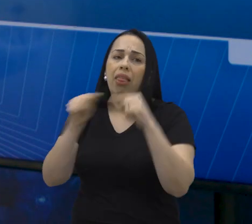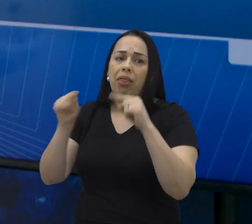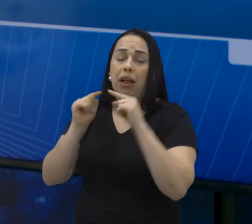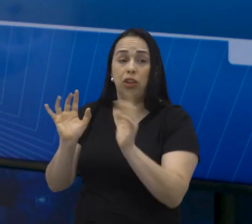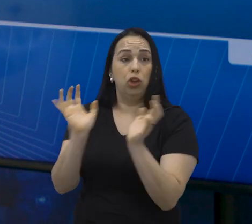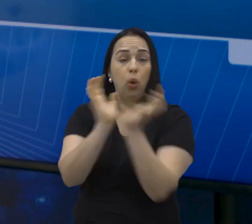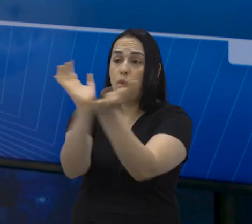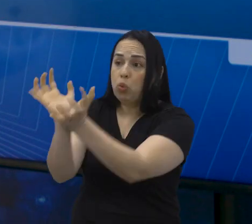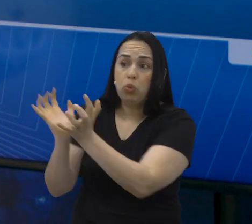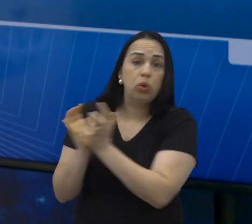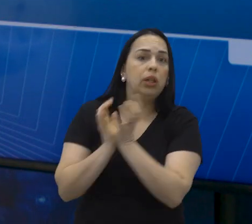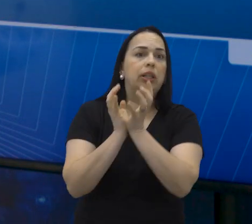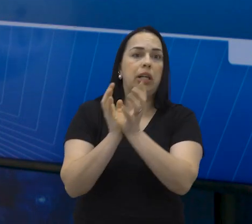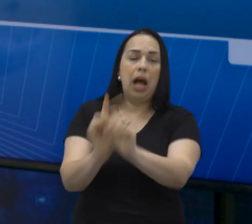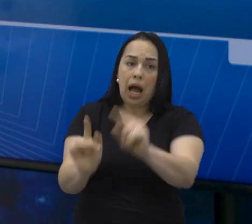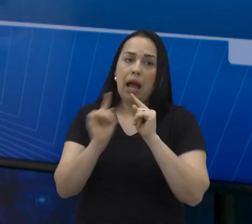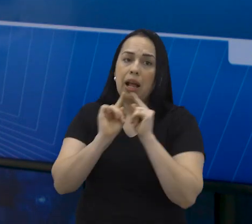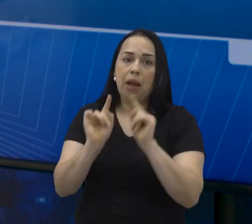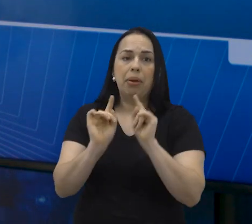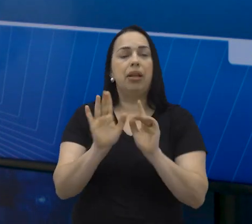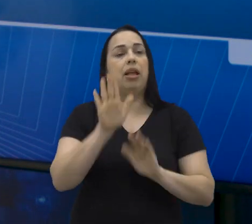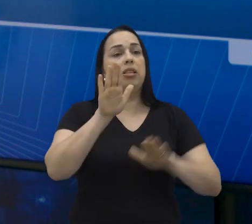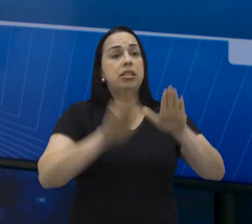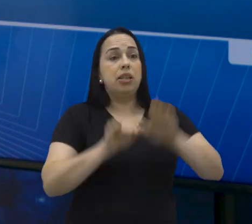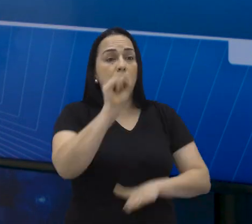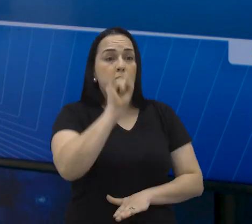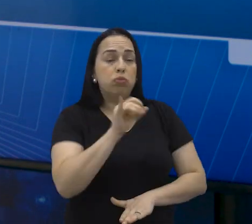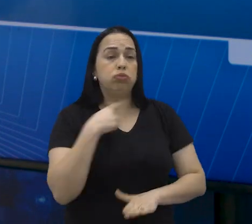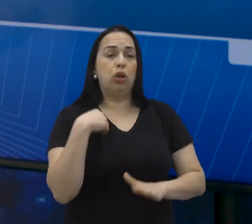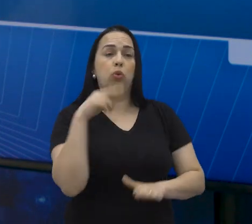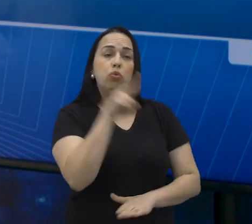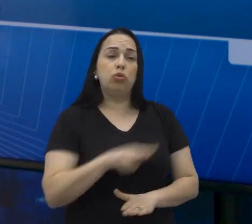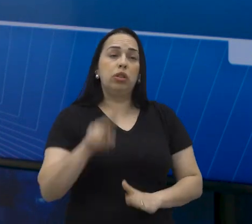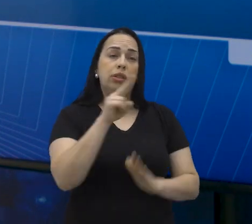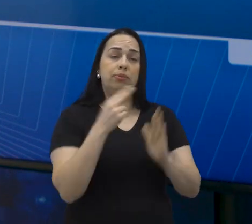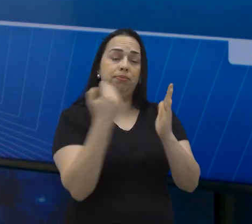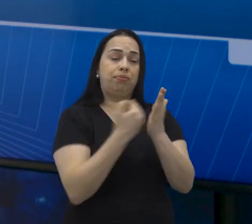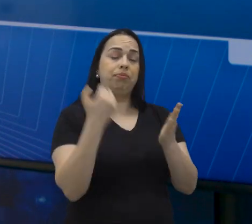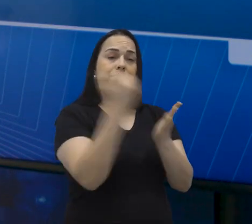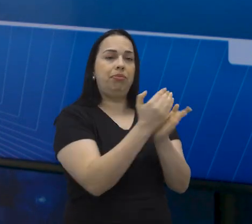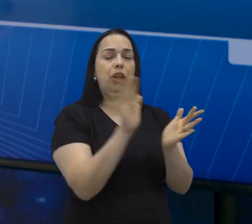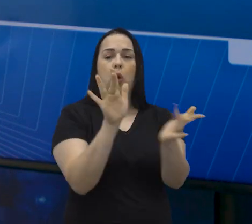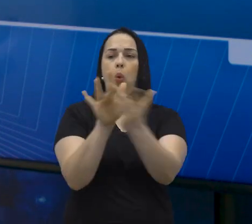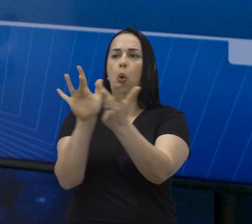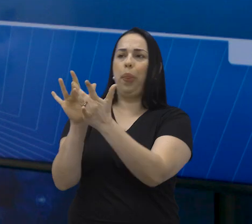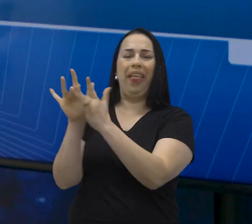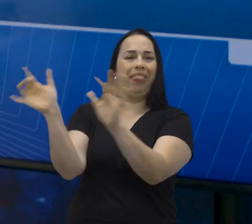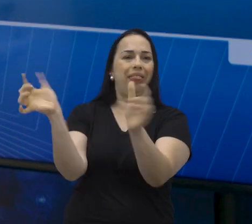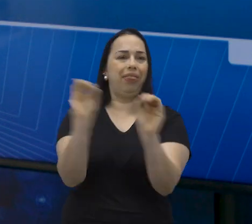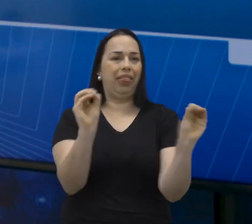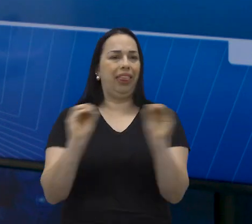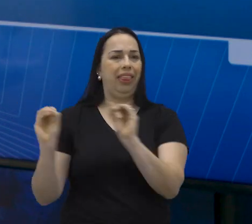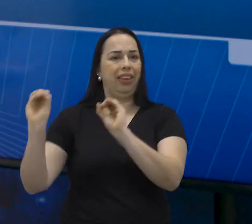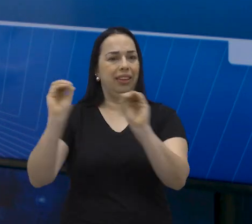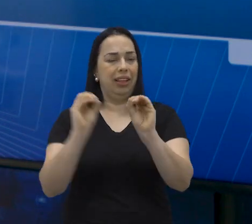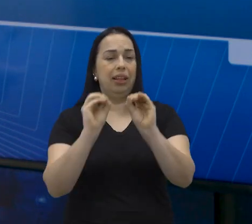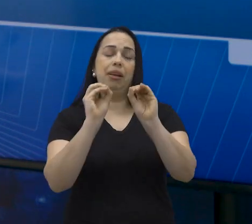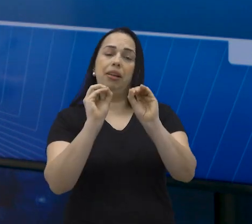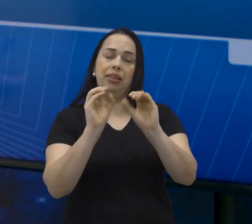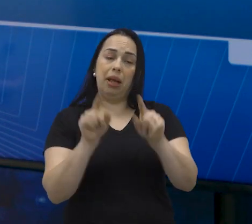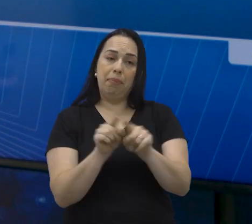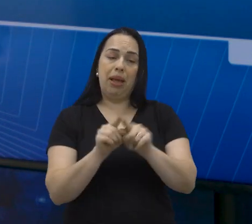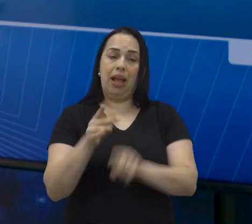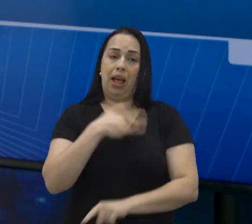acontecendo em todos os grupos, mas é o exagero, quando a gente começa a perder questões da nossa convivência, e, consequentemente, da